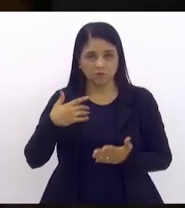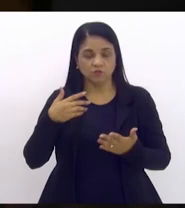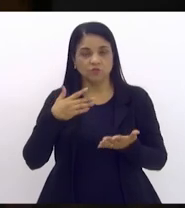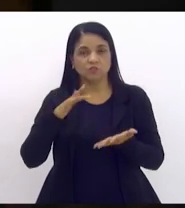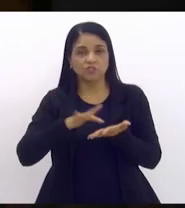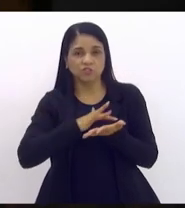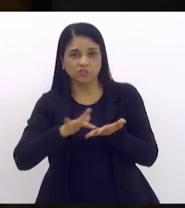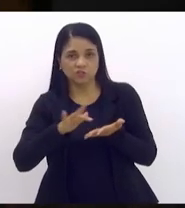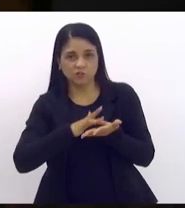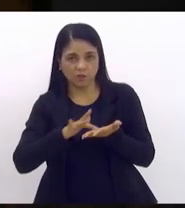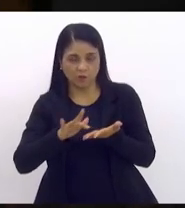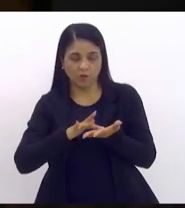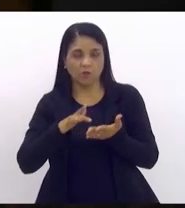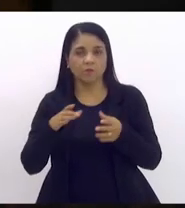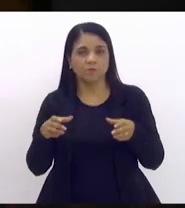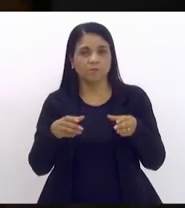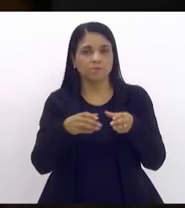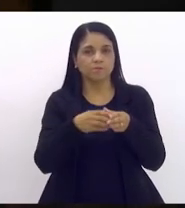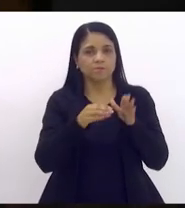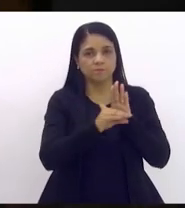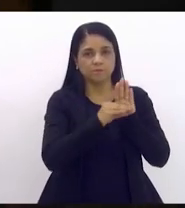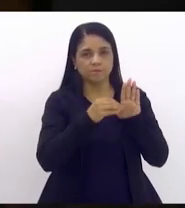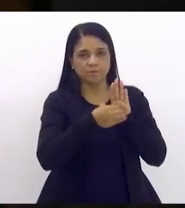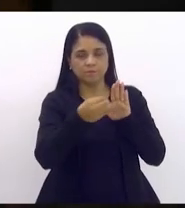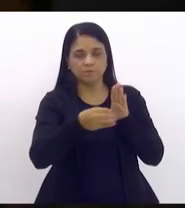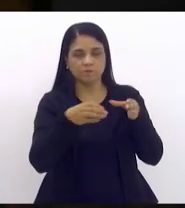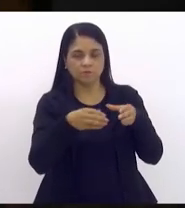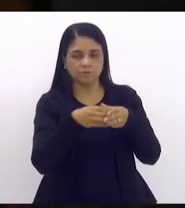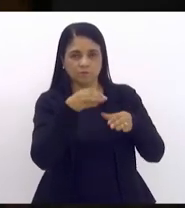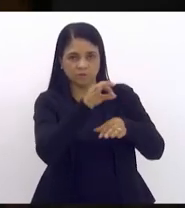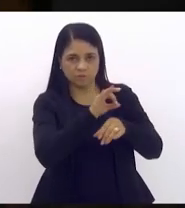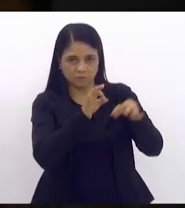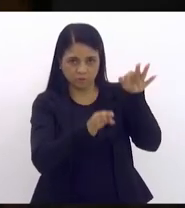providências. Pareceres das comissões de Constituição e Justiça,